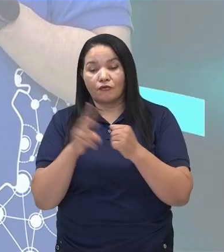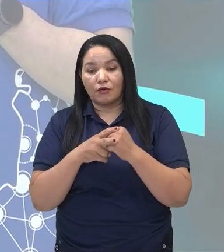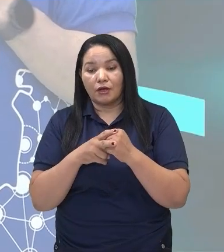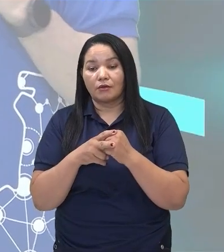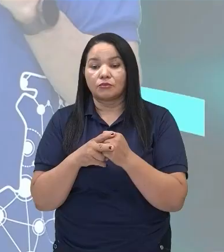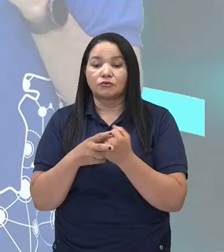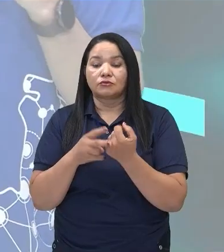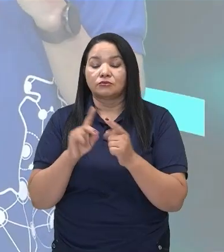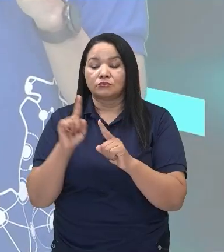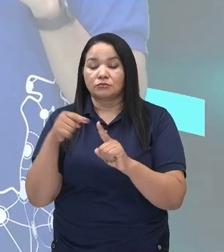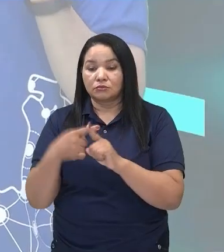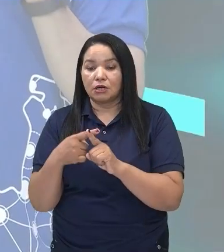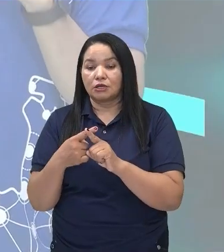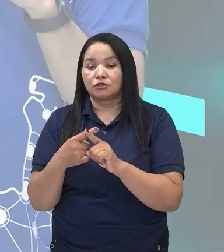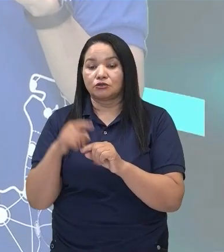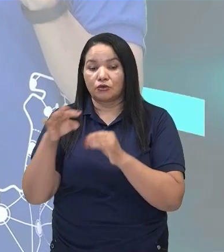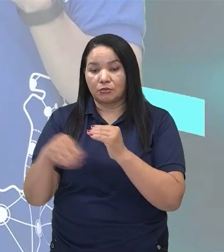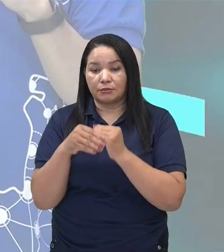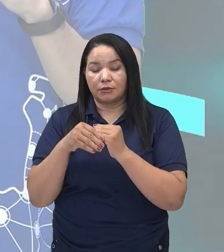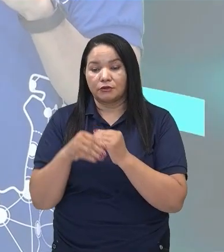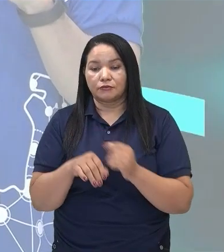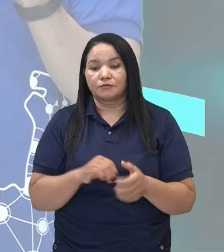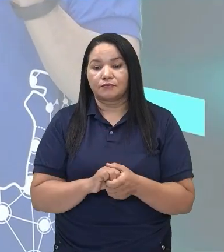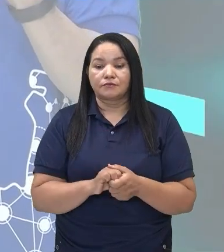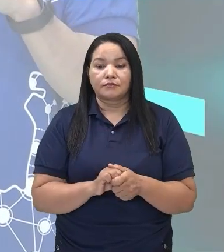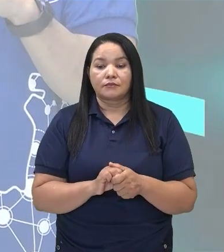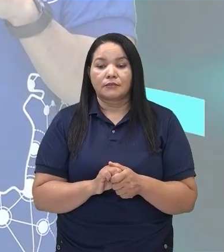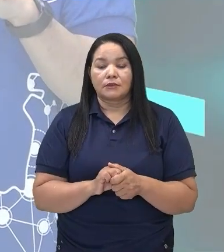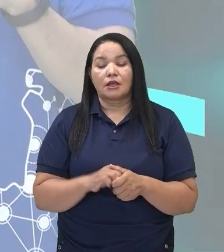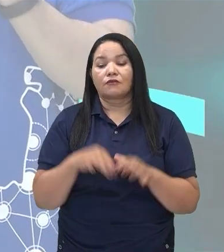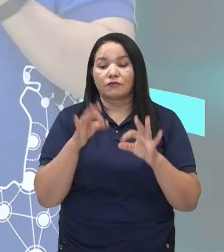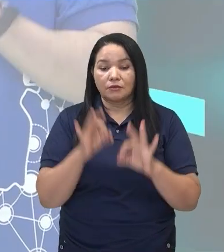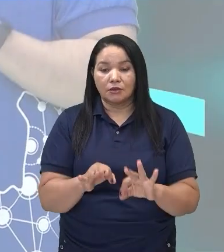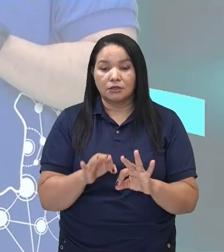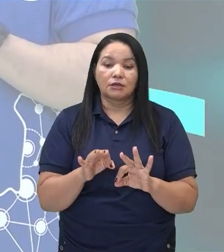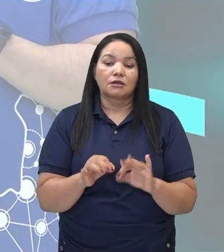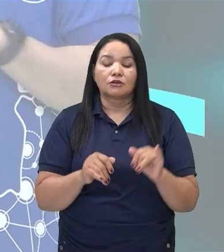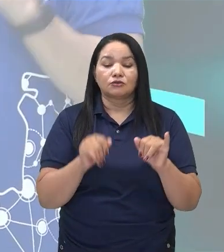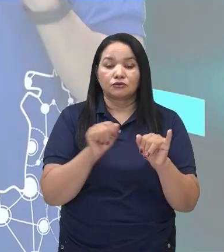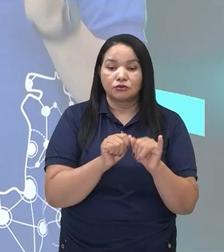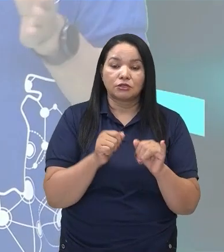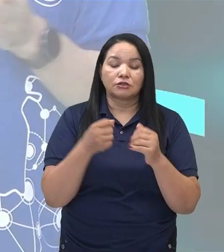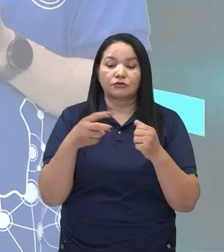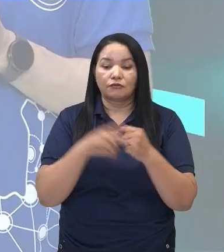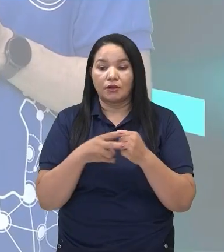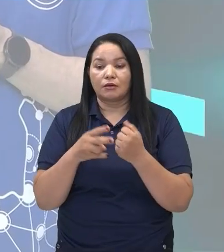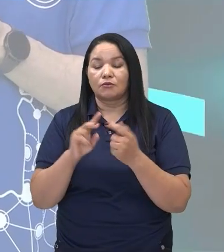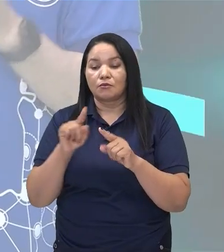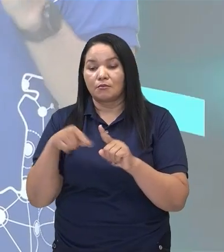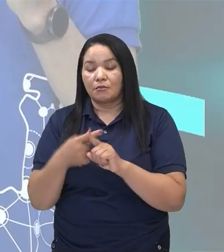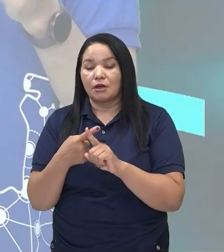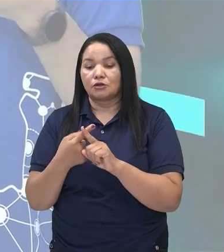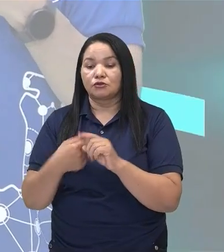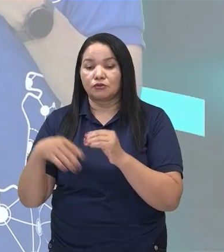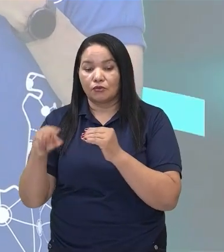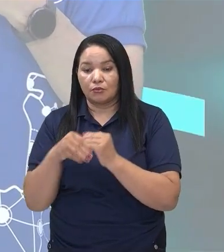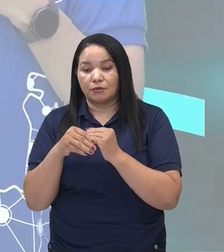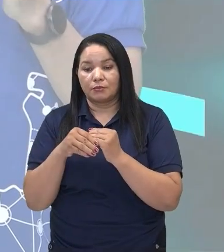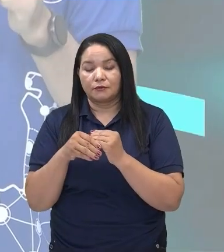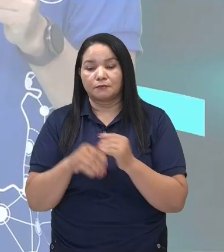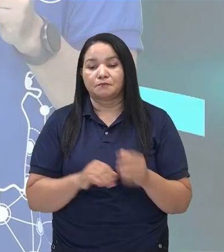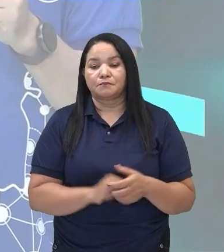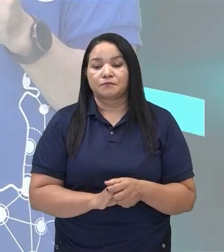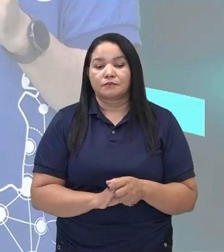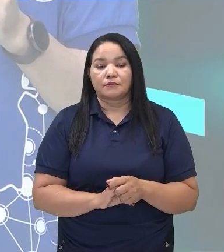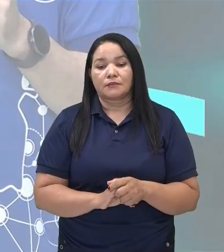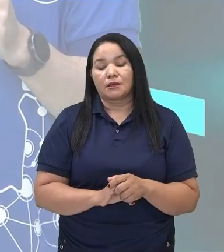complemento. Frase negativa, sujeito, verbo, o not, mais o complemento. Nas frases interrogativas, eu tenho uma inversão